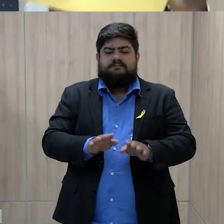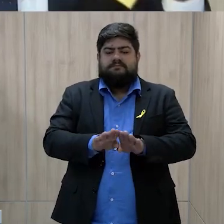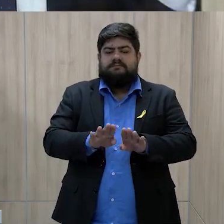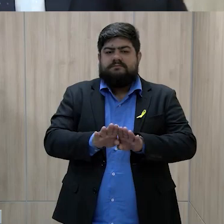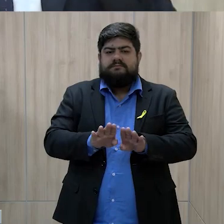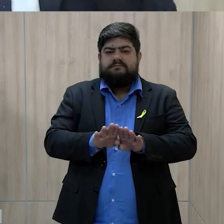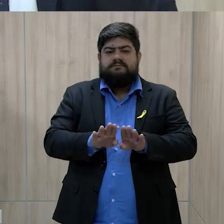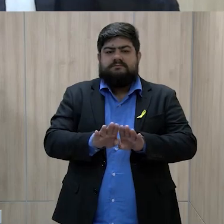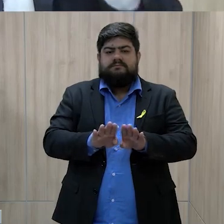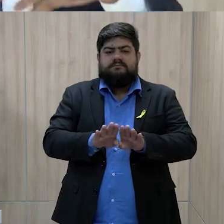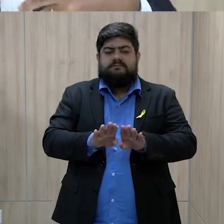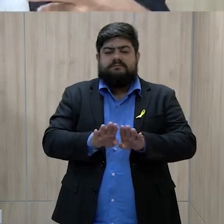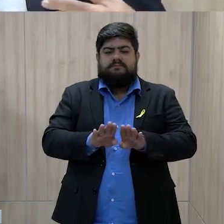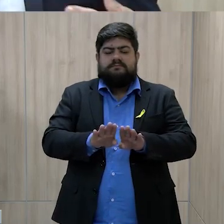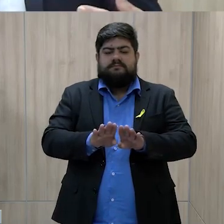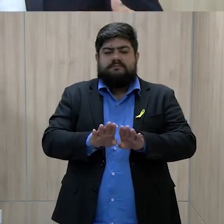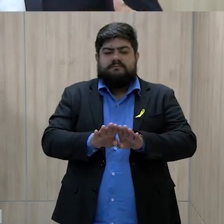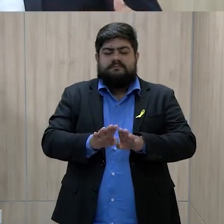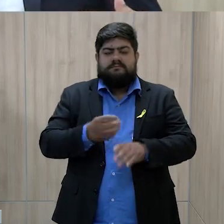inclusive